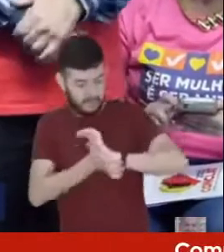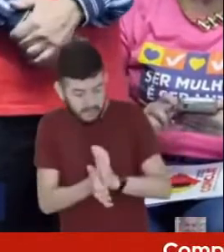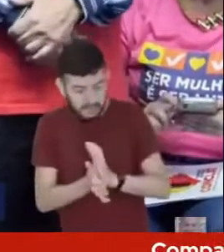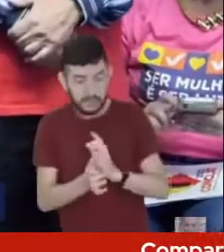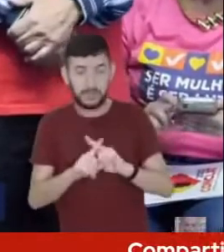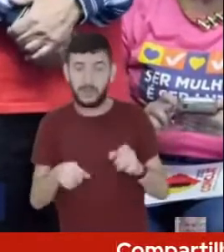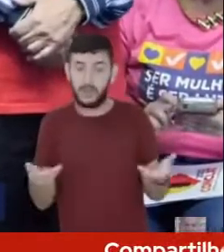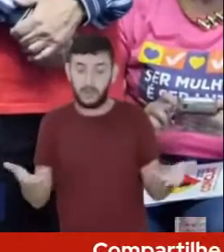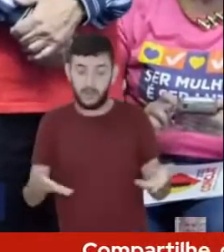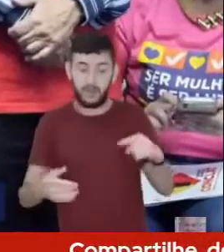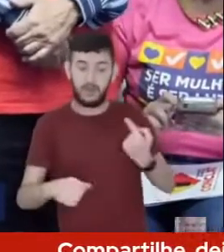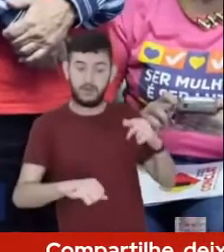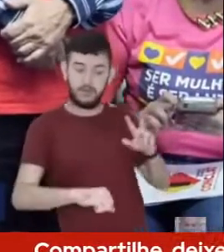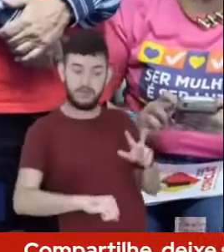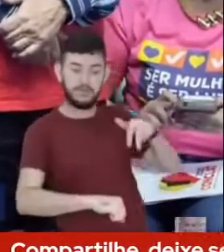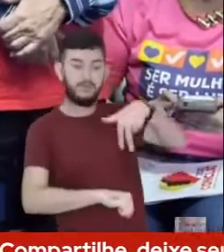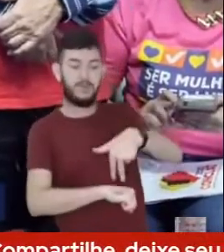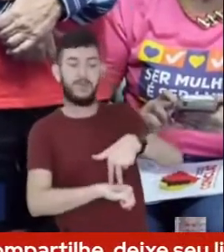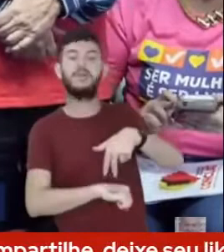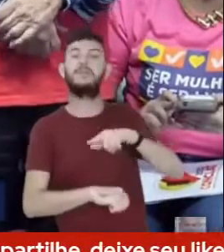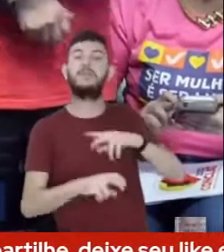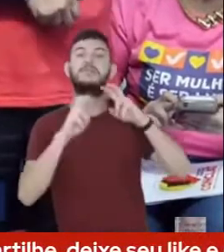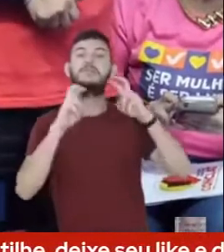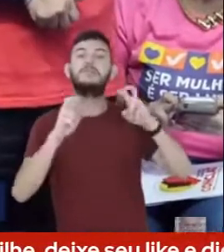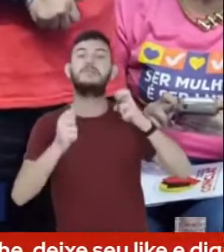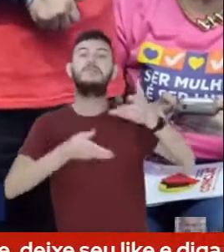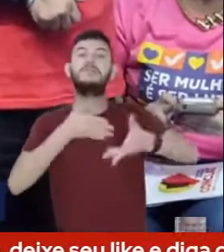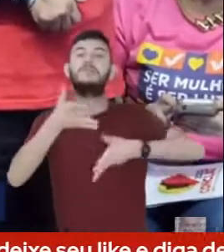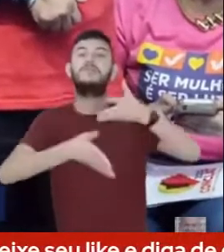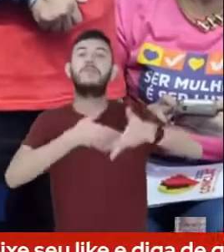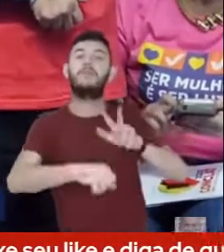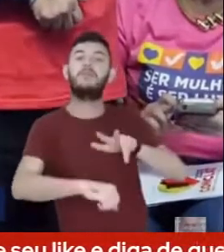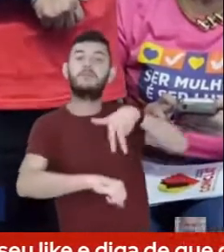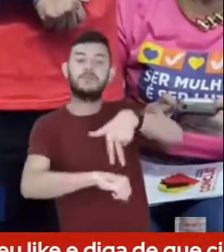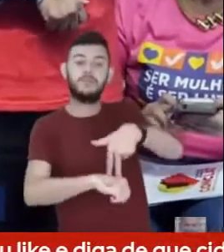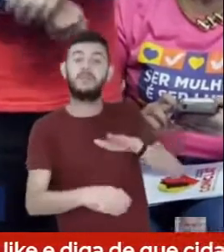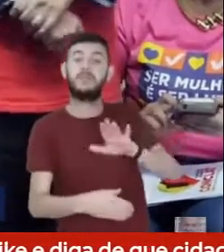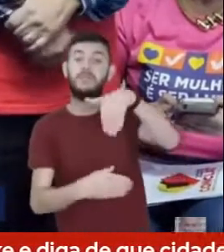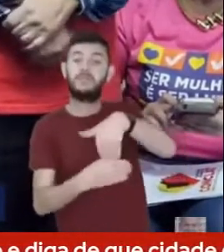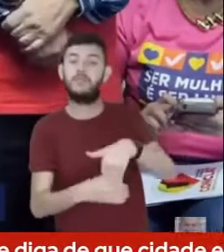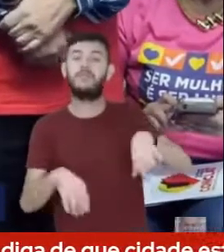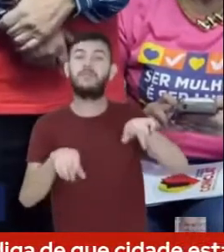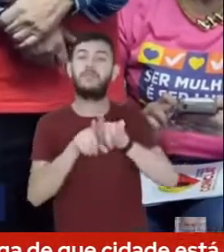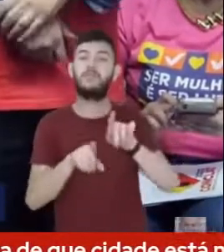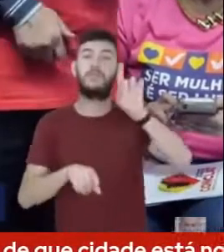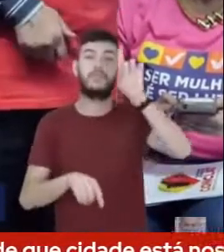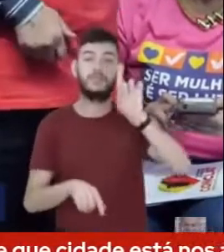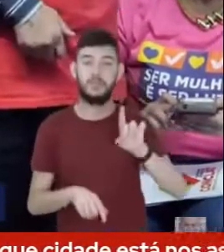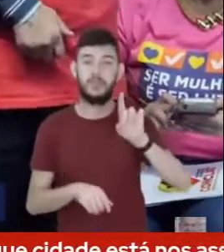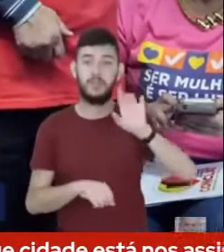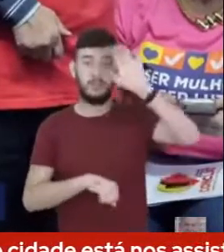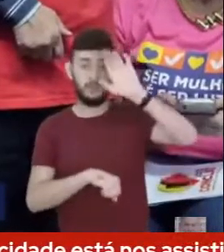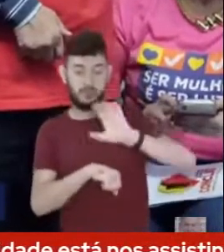voto. Queremos nossos direitos de cidadãs, queremos ser respeitadas.